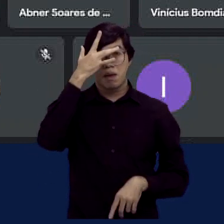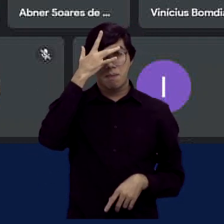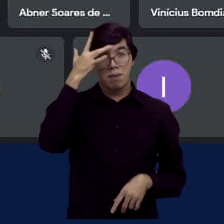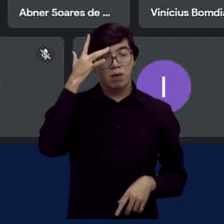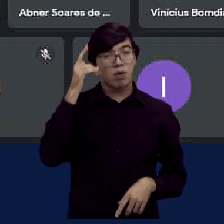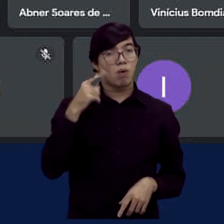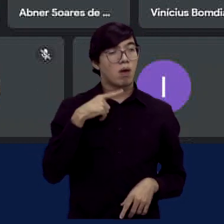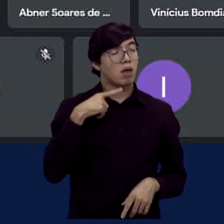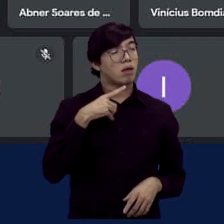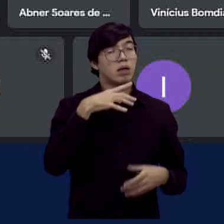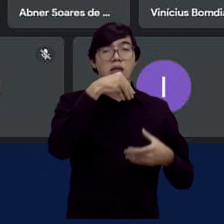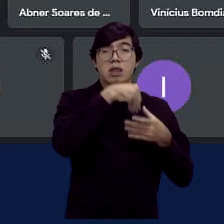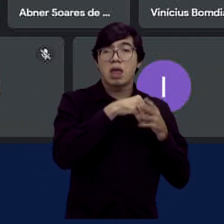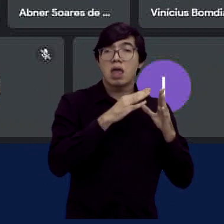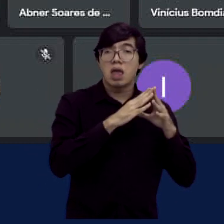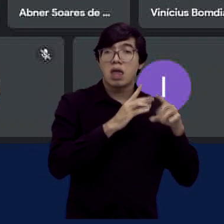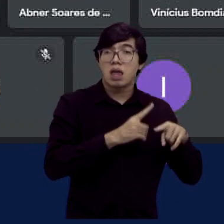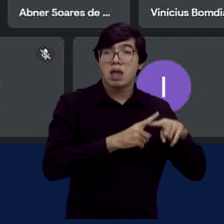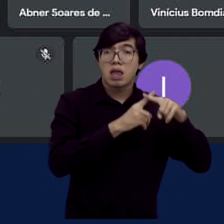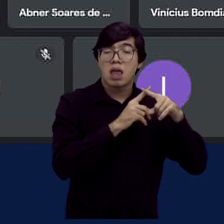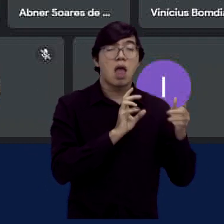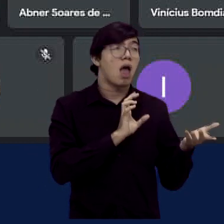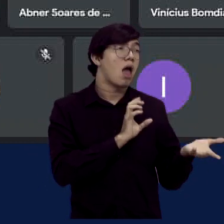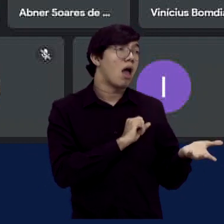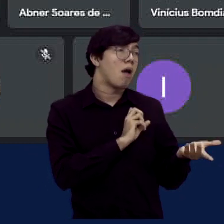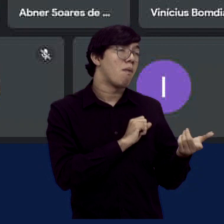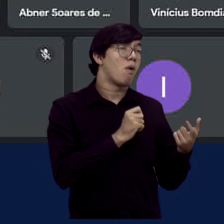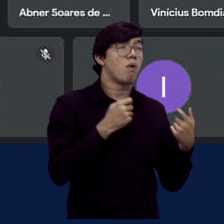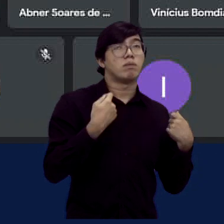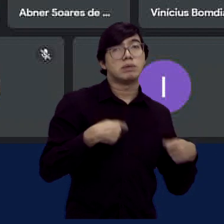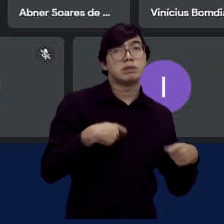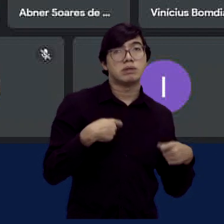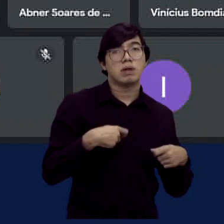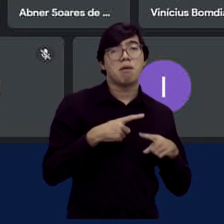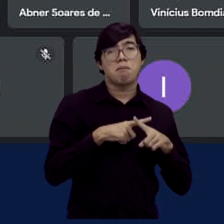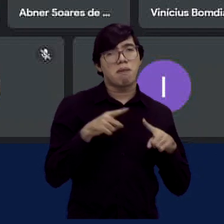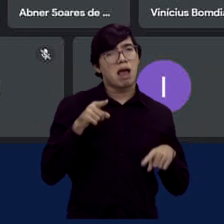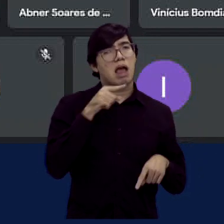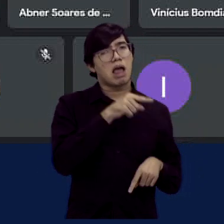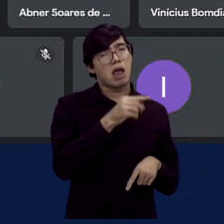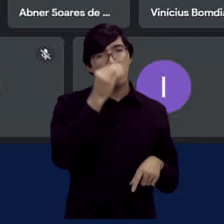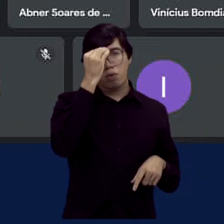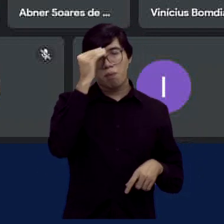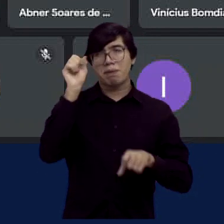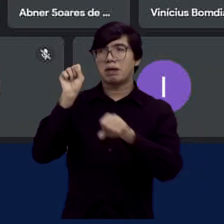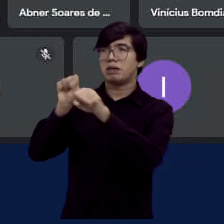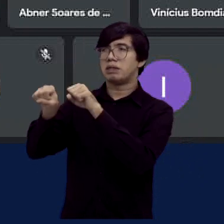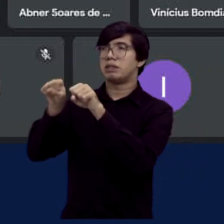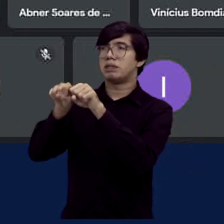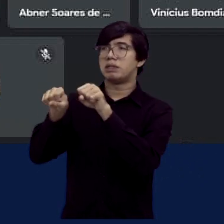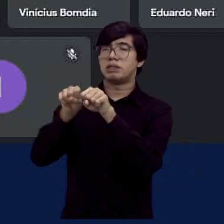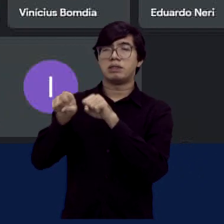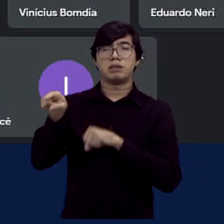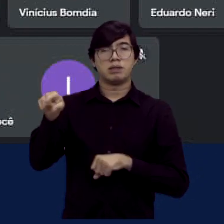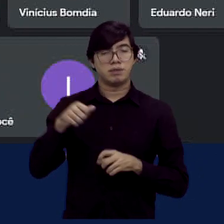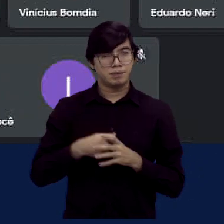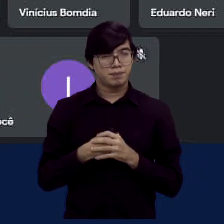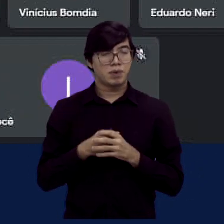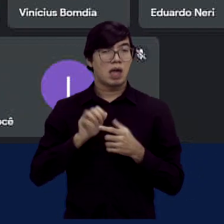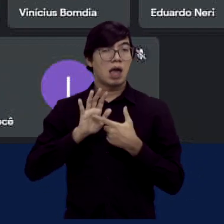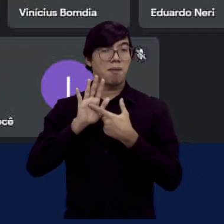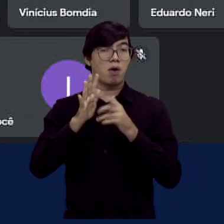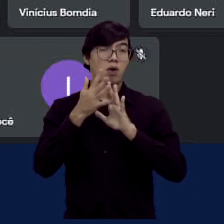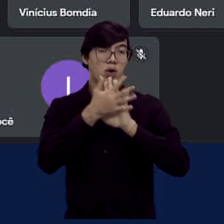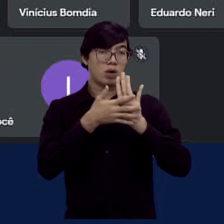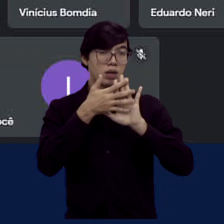ao próximo. E ele diz: o amor não pratica o mal contra o próximo. Portanto, o amor é o cumprimento da lei.